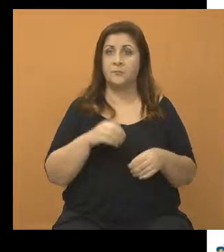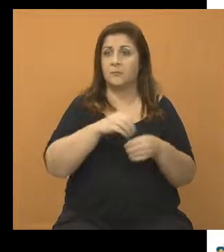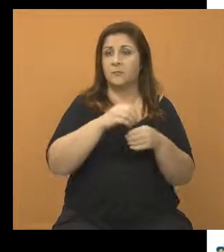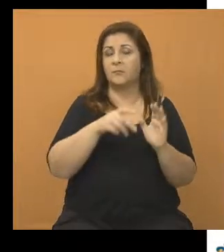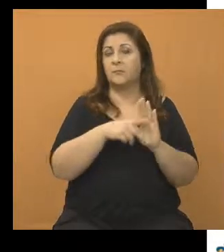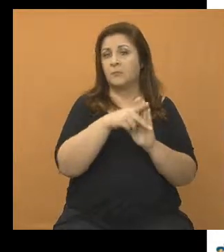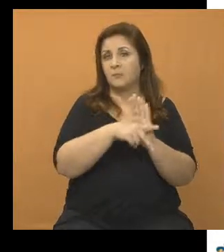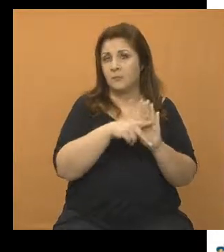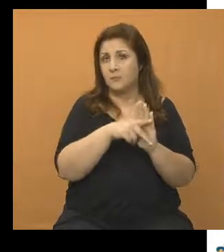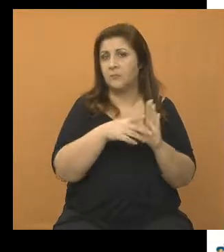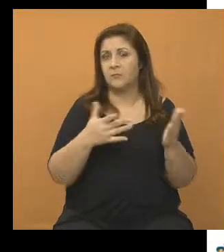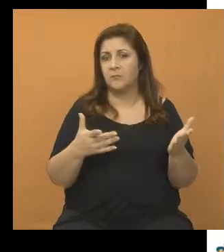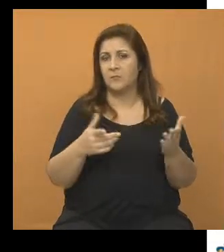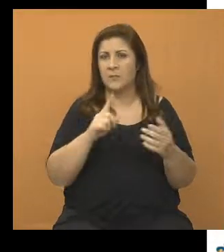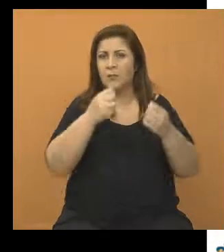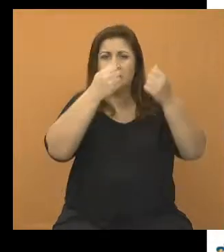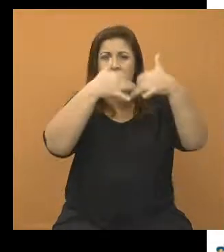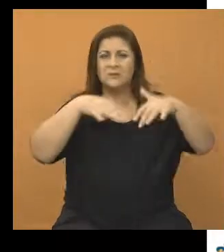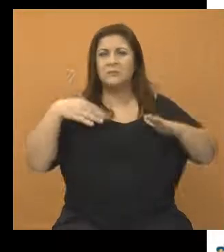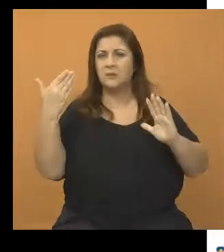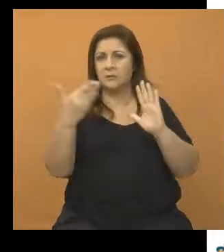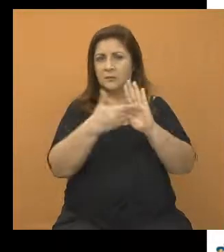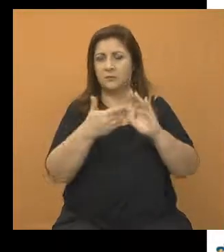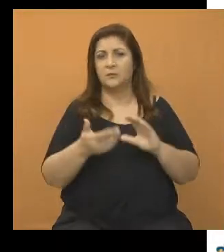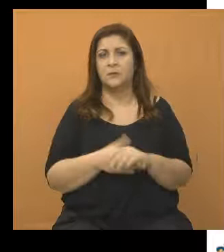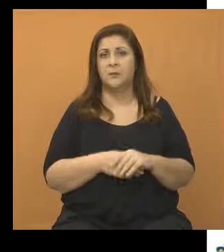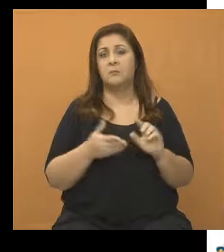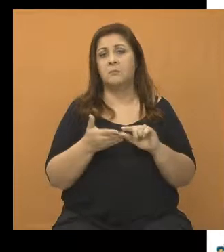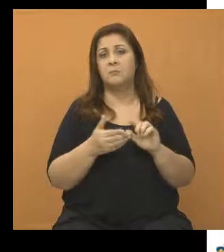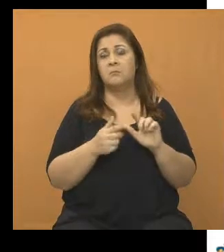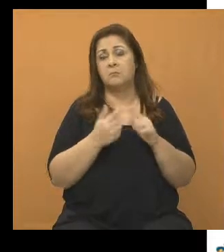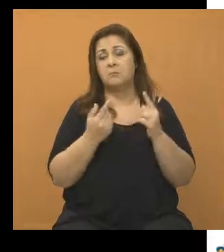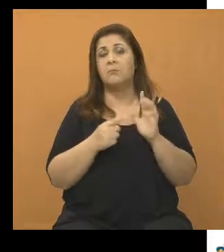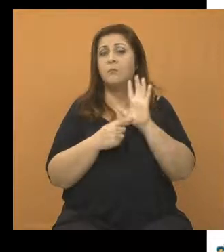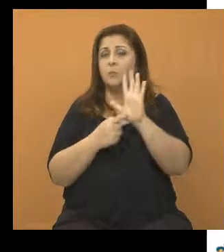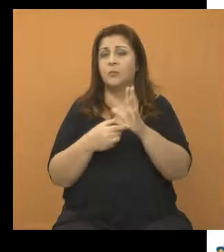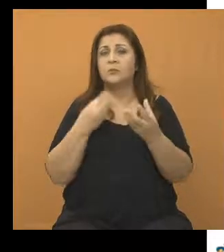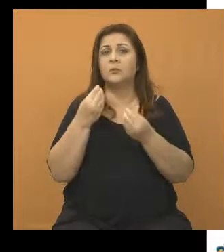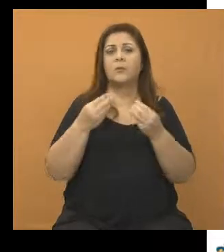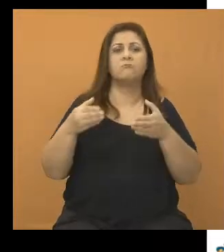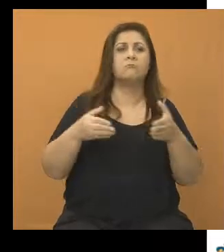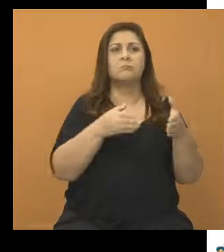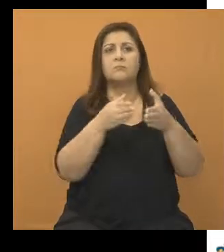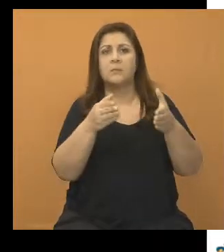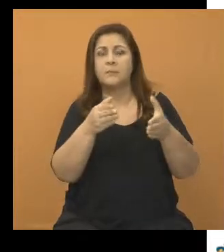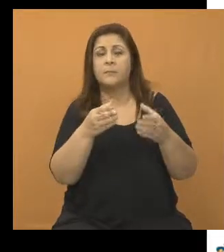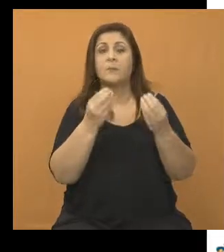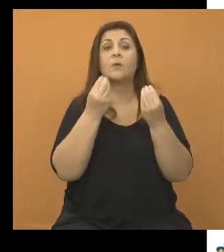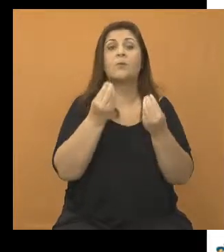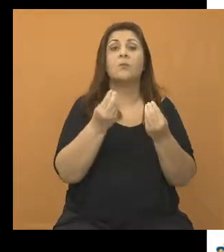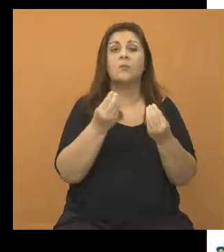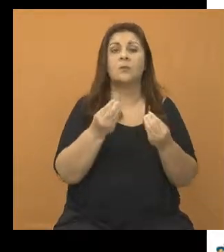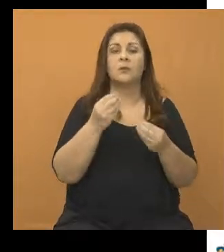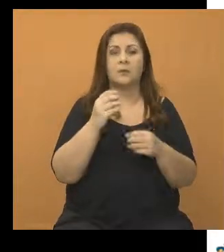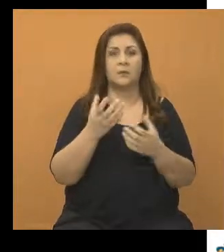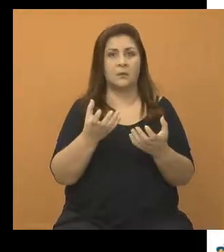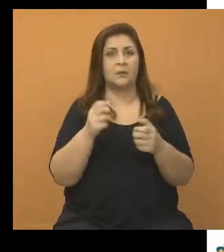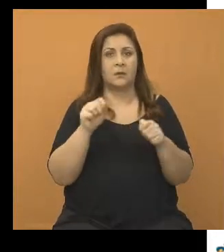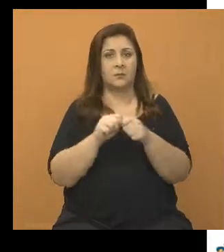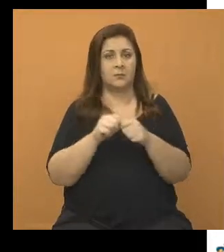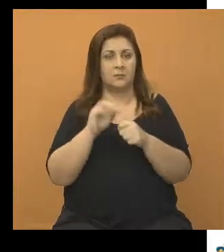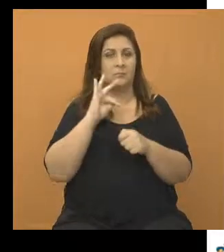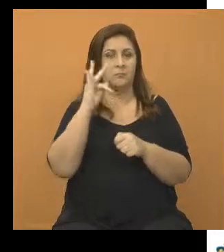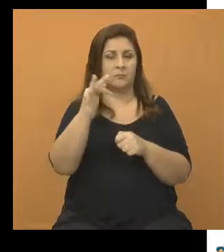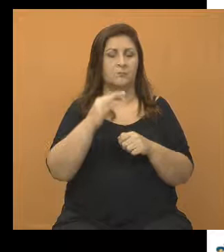gente não esmiuça os projetos, mas a gente dá diretrizes dos projetos que a gente pretende para o próximo orçamento de